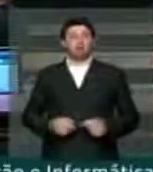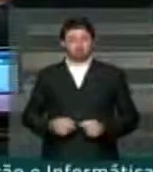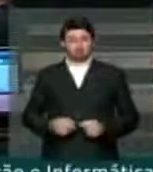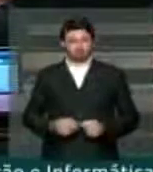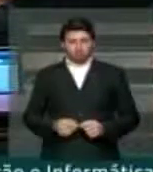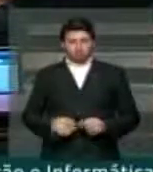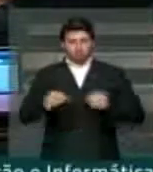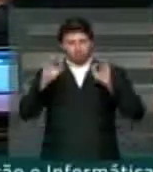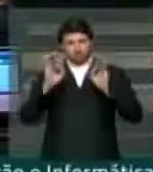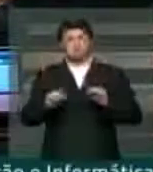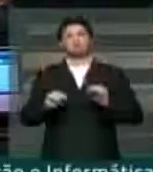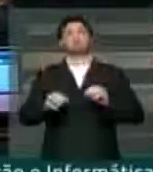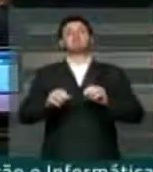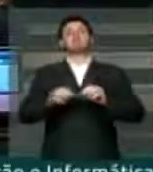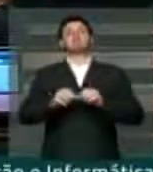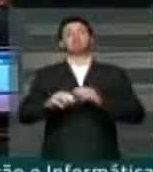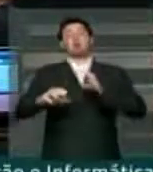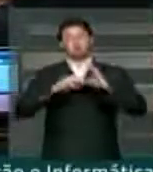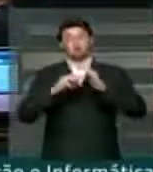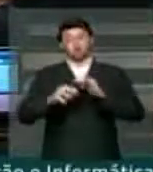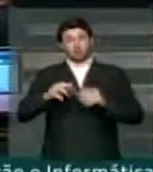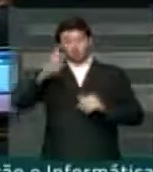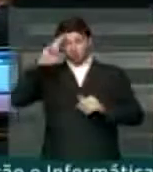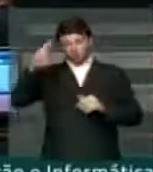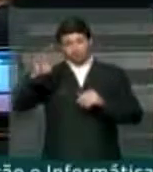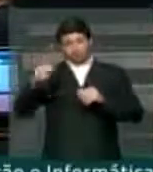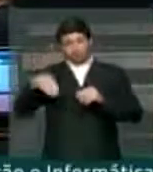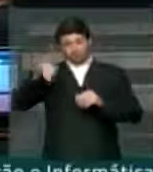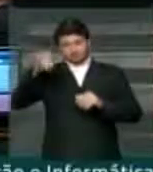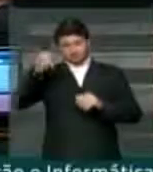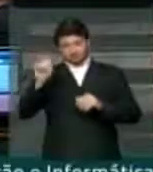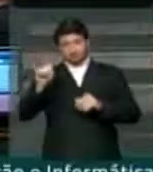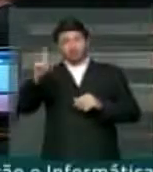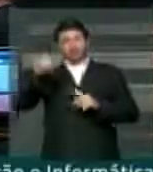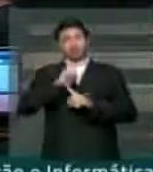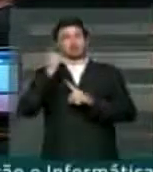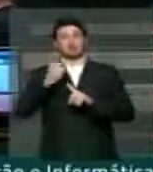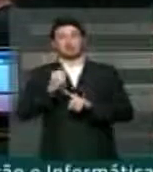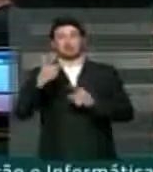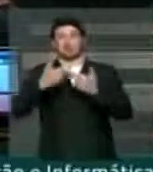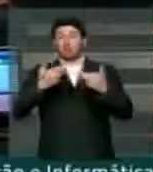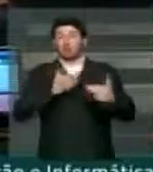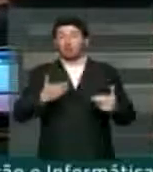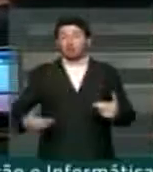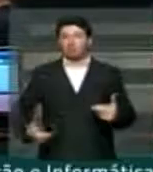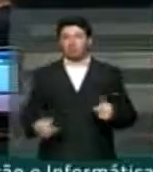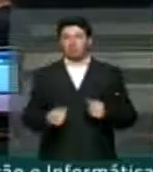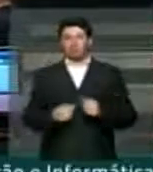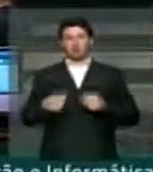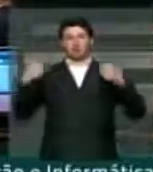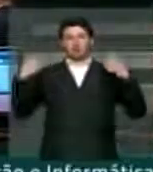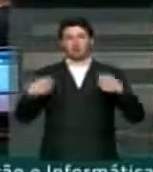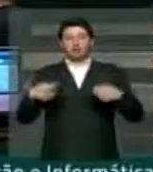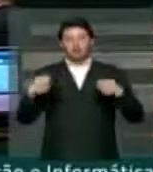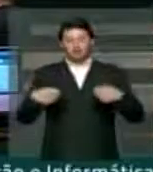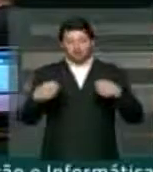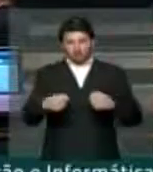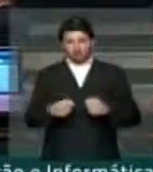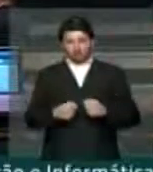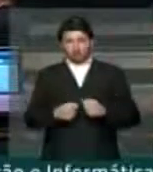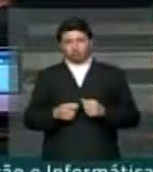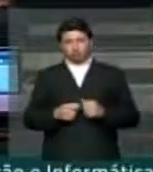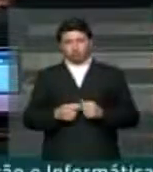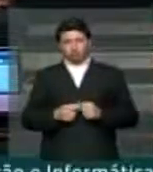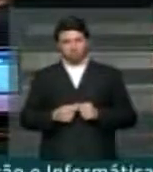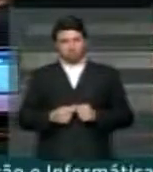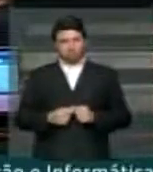as comunicações, né, o domínio da mídia pela sociedade, o controle de um bem público, né, precisa se dar de